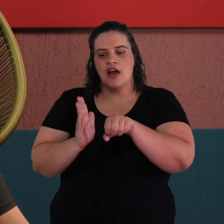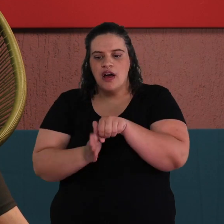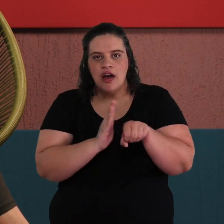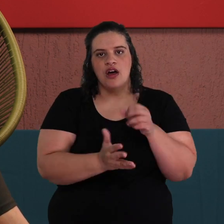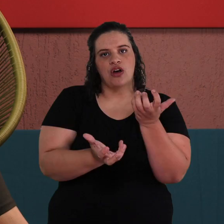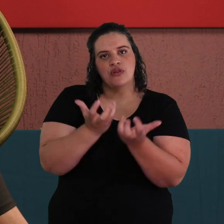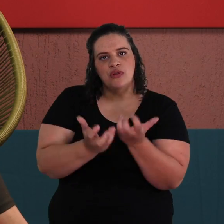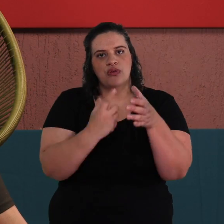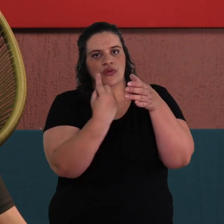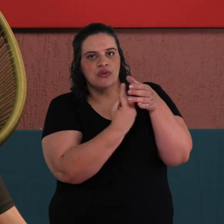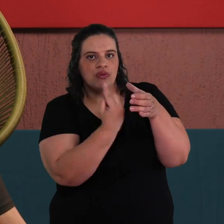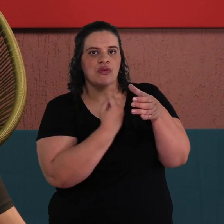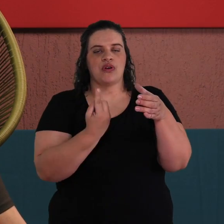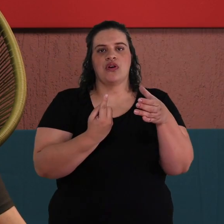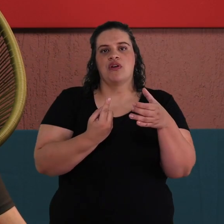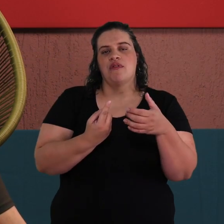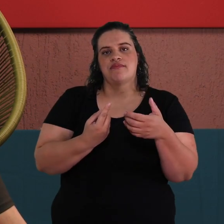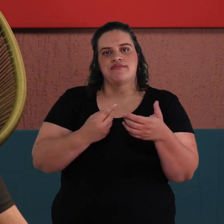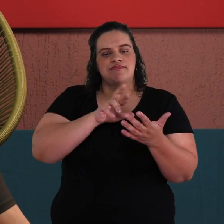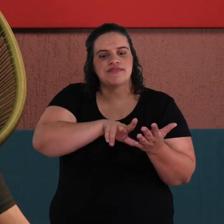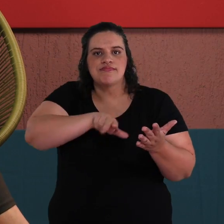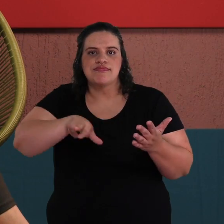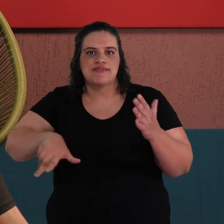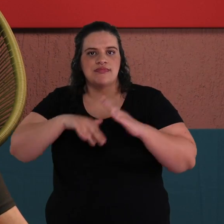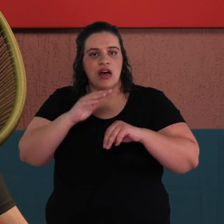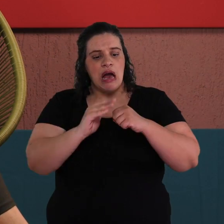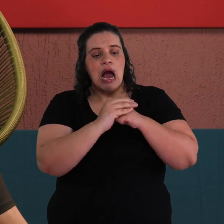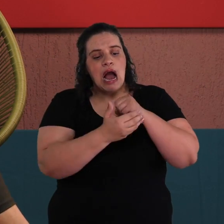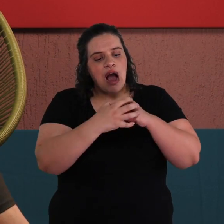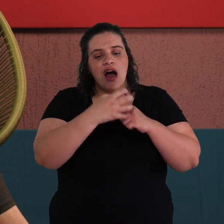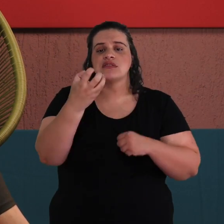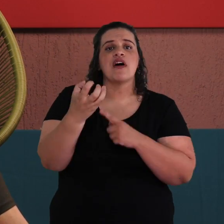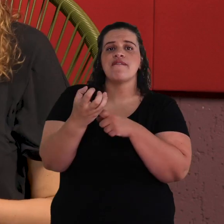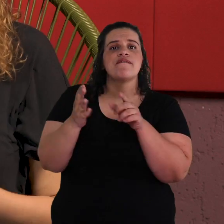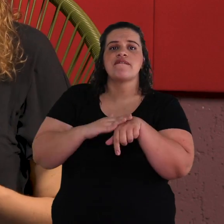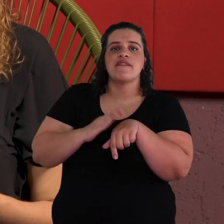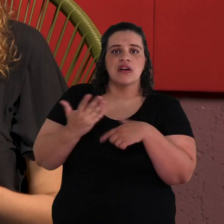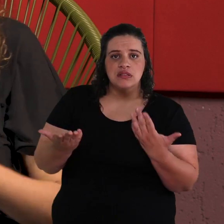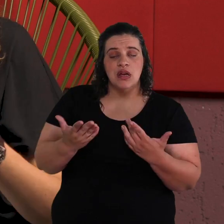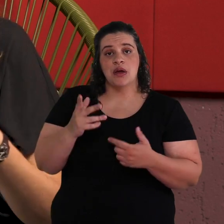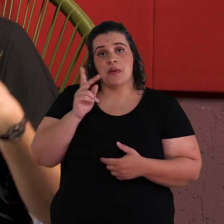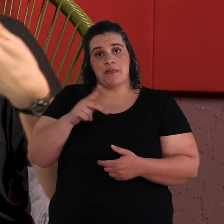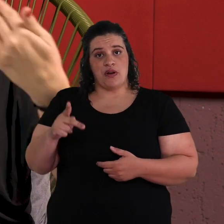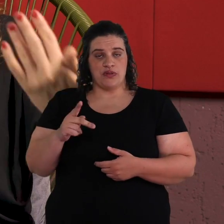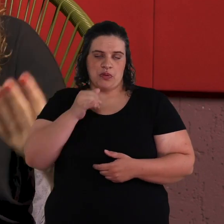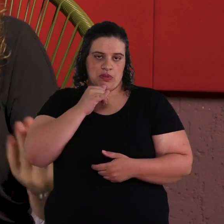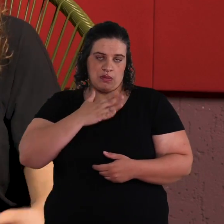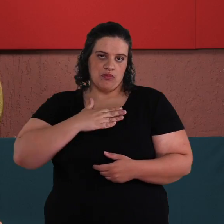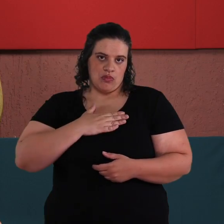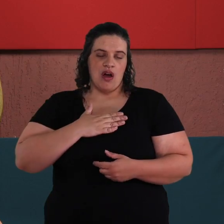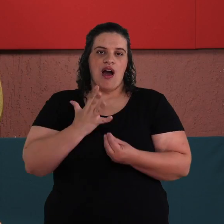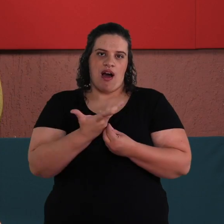dos processos, né? O que a gente vai bater no liquidificador, o que a gente vai cortar, o que a gente vai fazer com a casca, como que isso pode acontecer, se tem uma